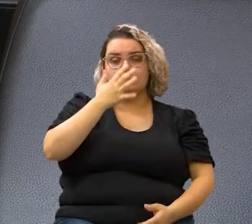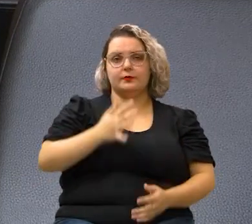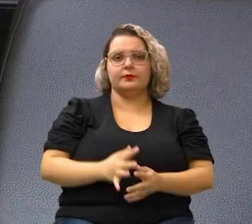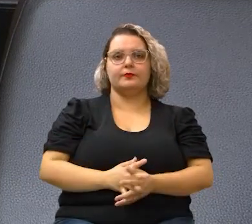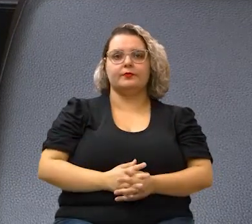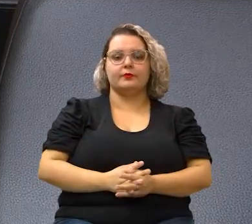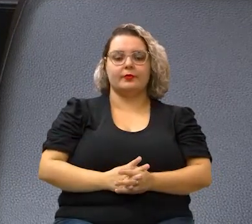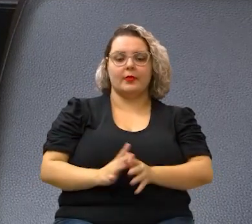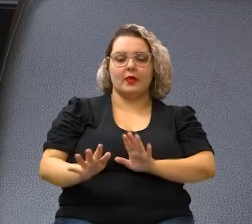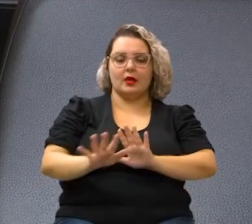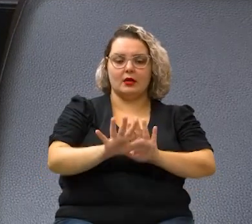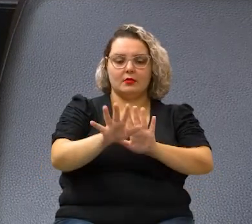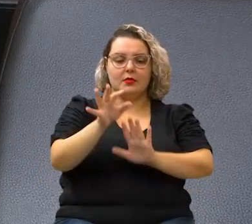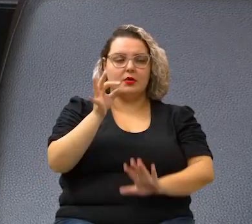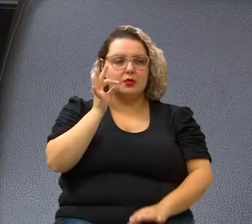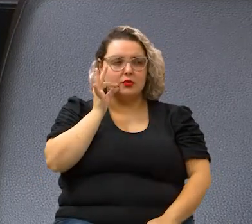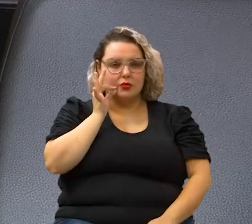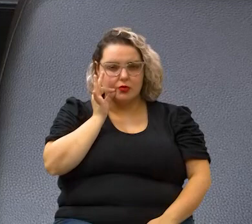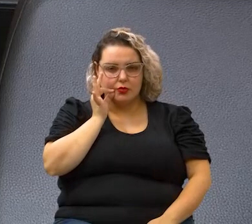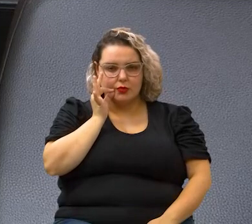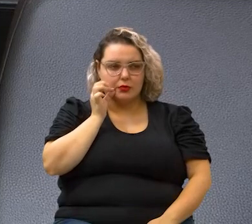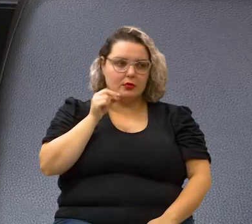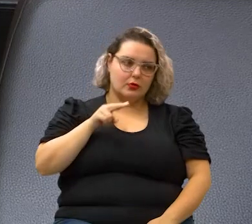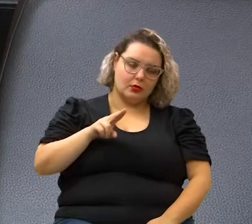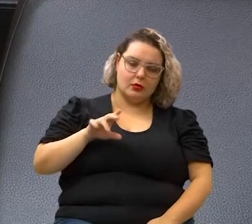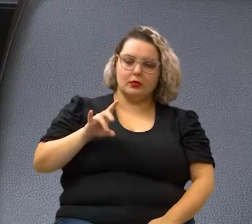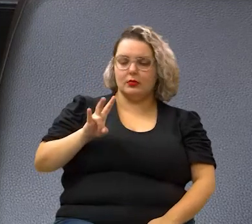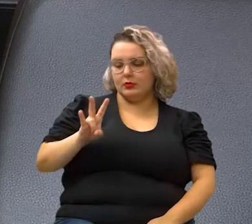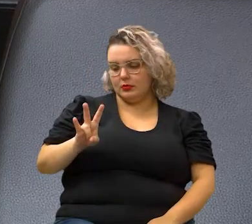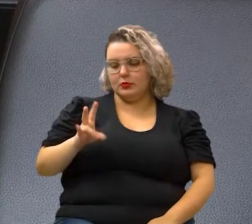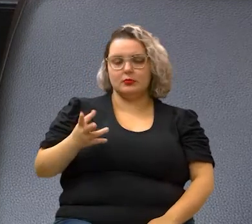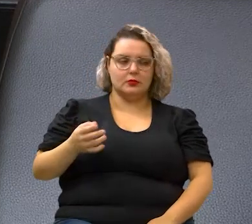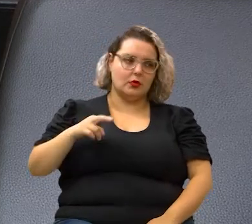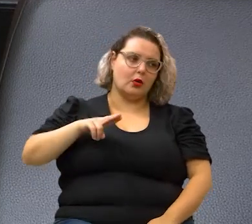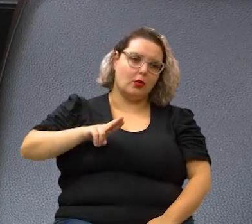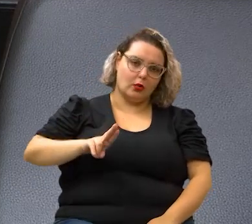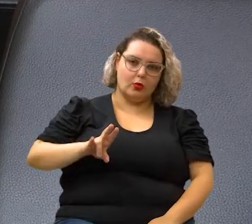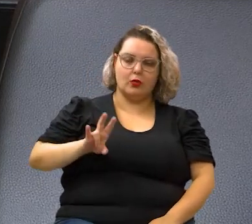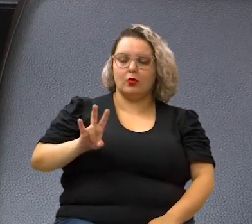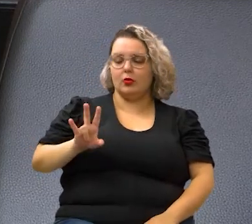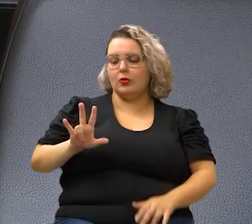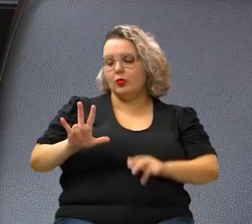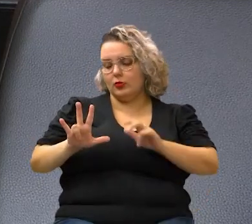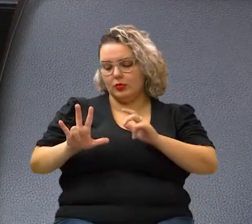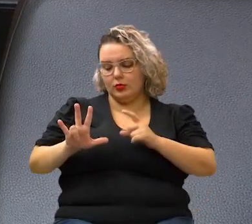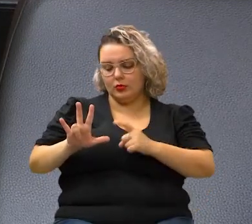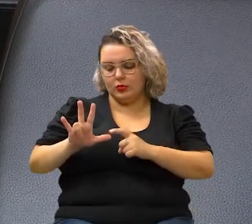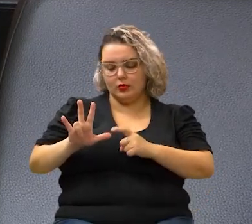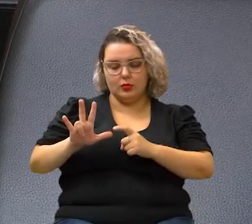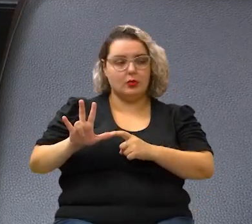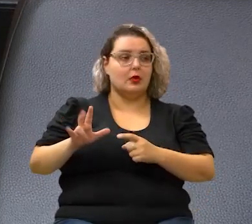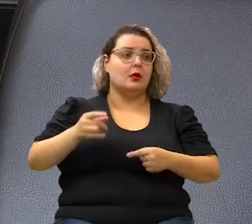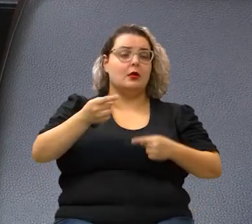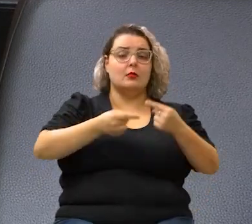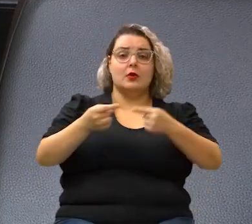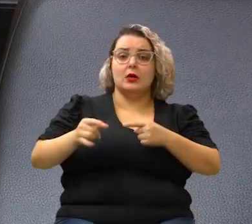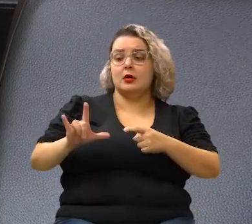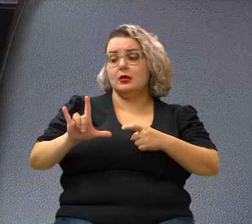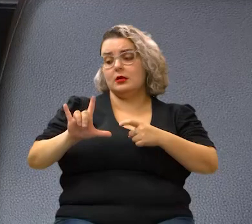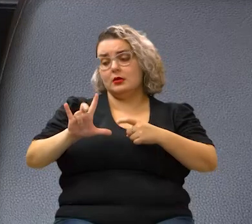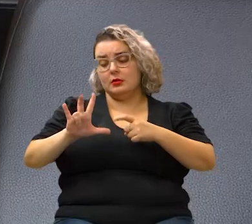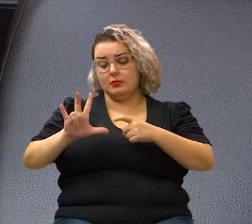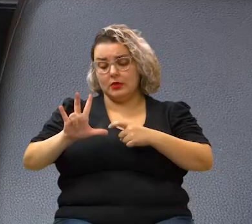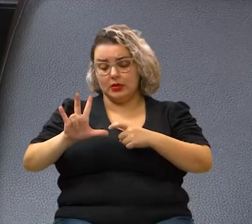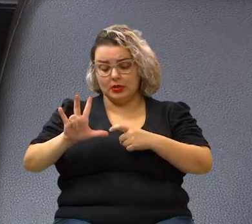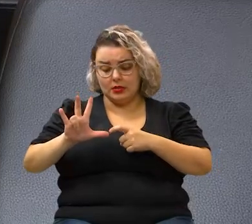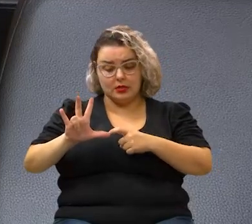apresentei. A Marcha da Maconha, ela deveria ser uma marcha para você debater a questão da